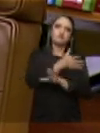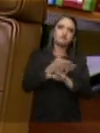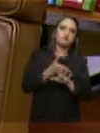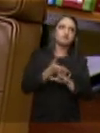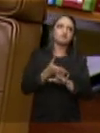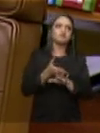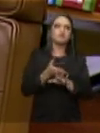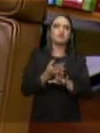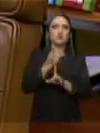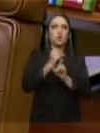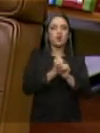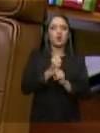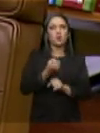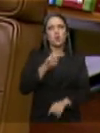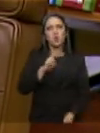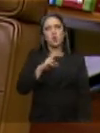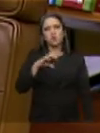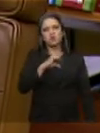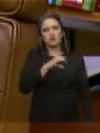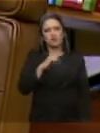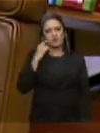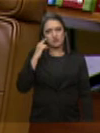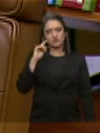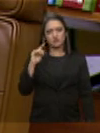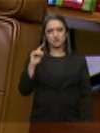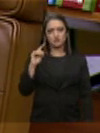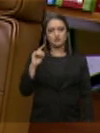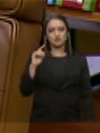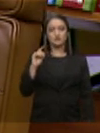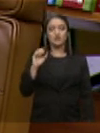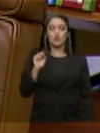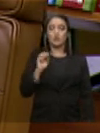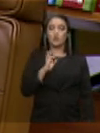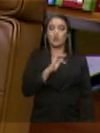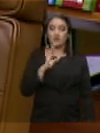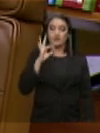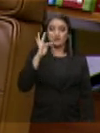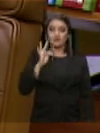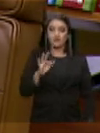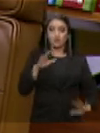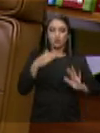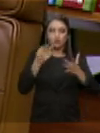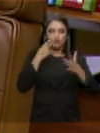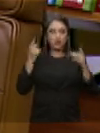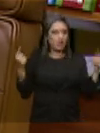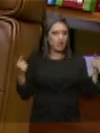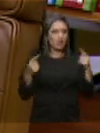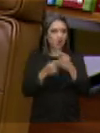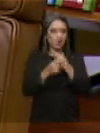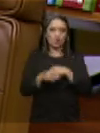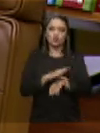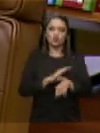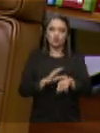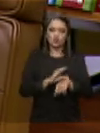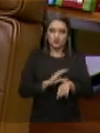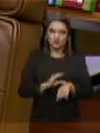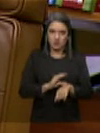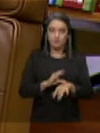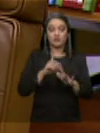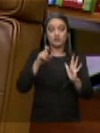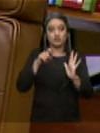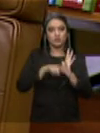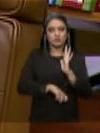seja pela tese nonagesimal, o Supremo, ao declarar a inconstitucionalidade no controle concentrado de um tributo